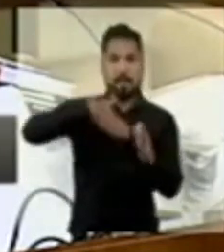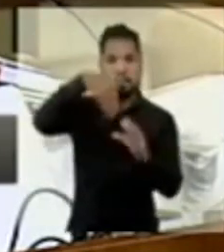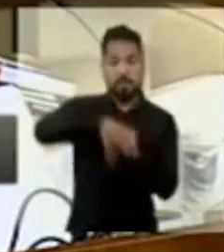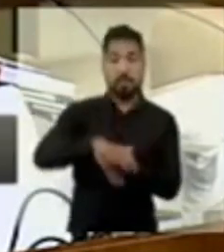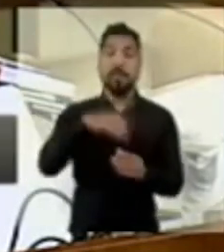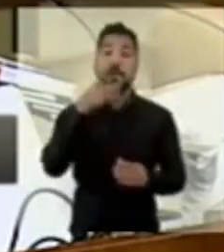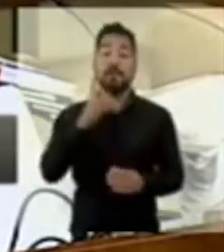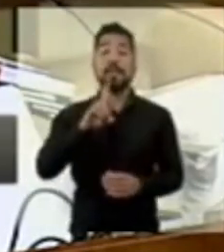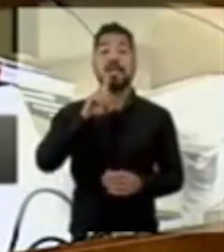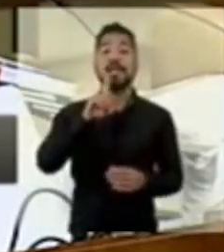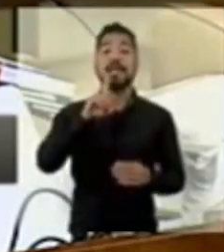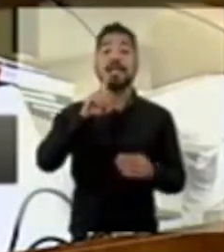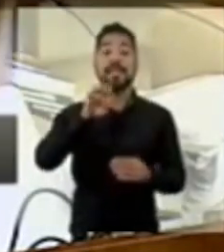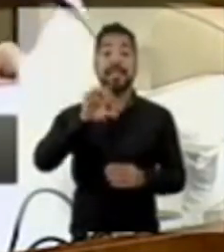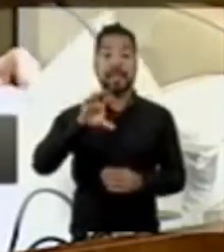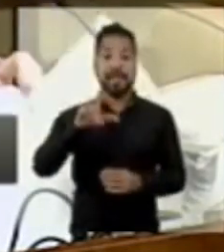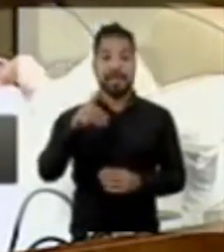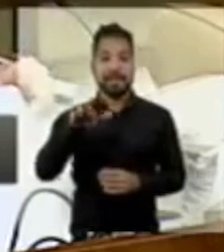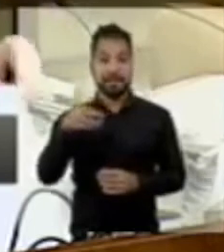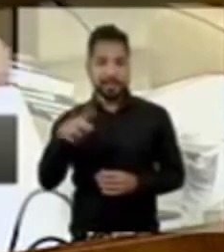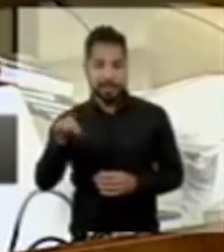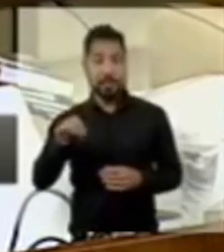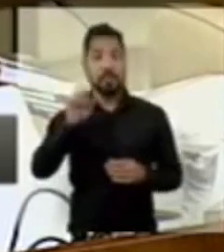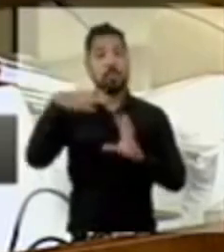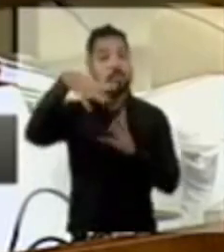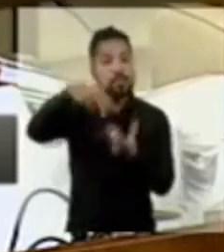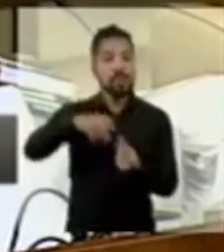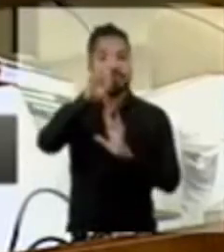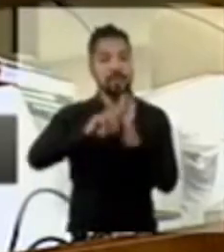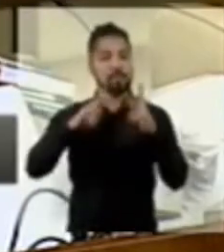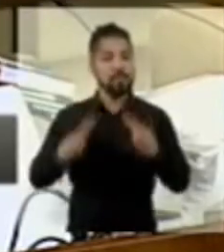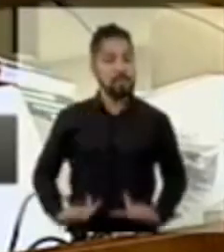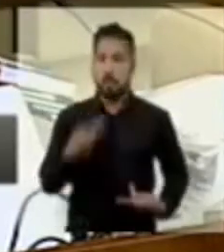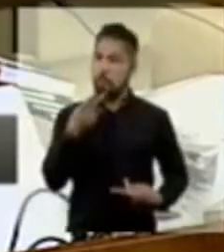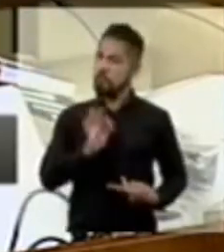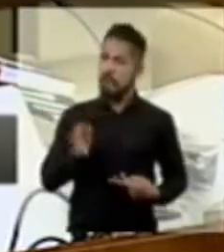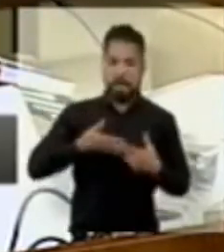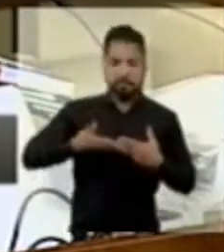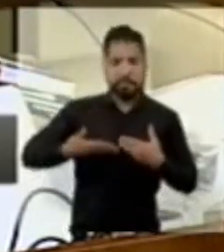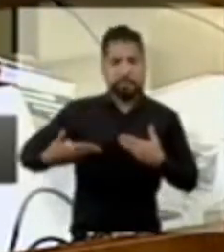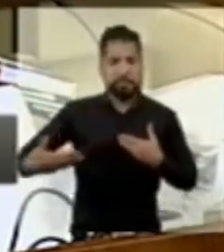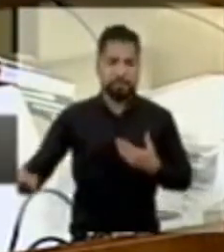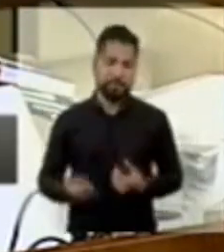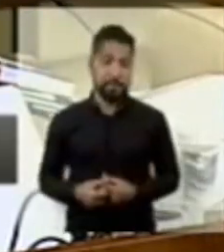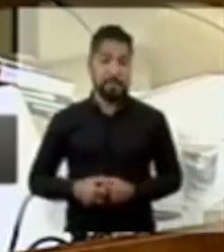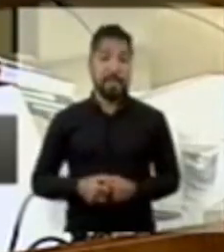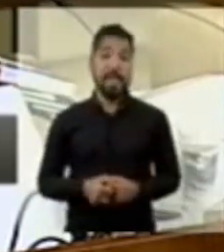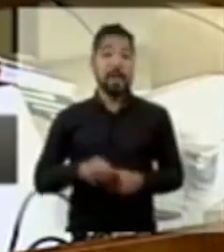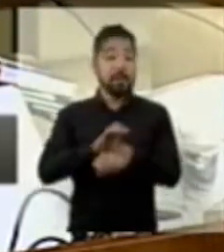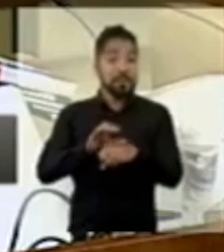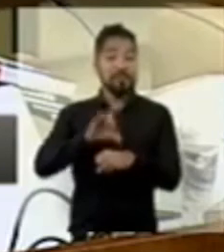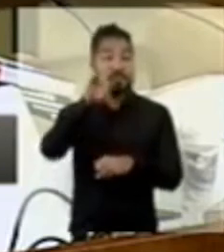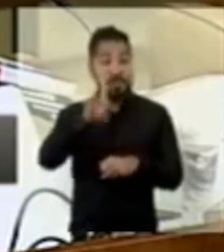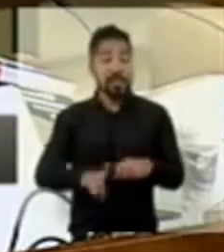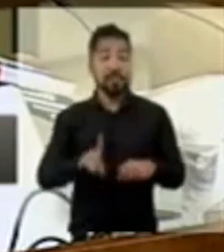dos direitos humanos não fala em trânsito em julgado a convenção para a proteção dos direitos do homem e das liberdades fundamentais não